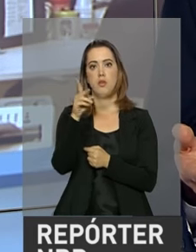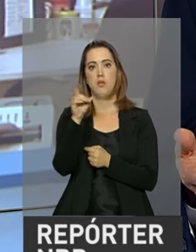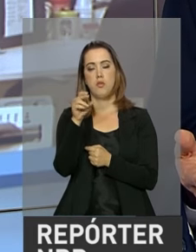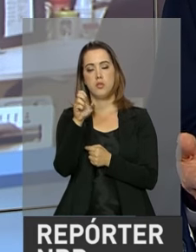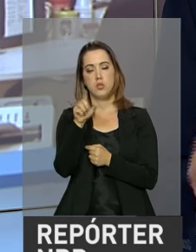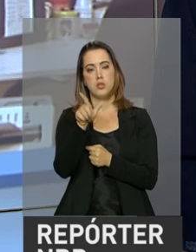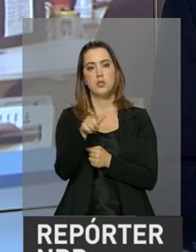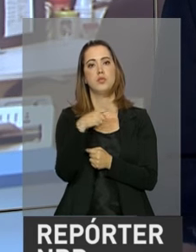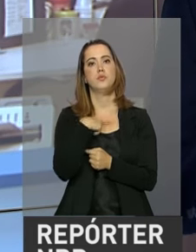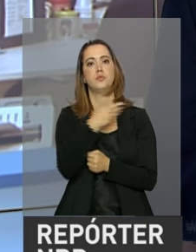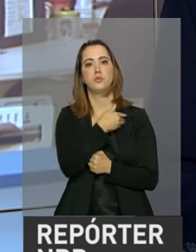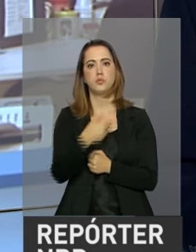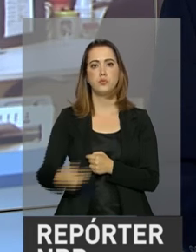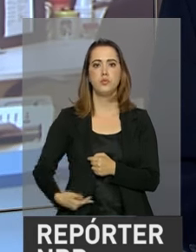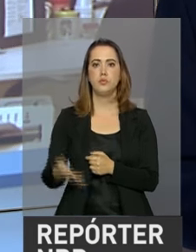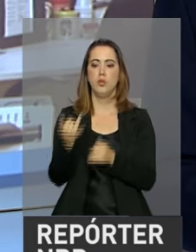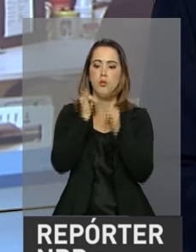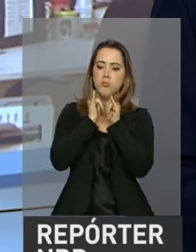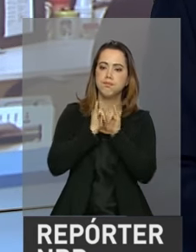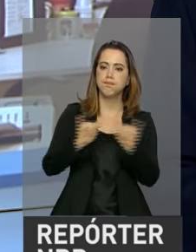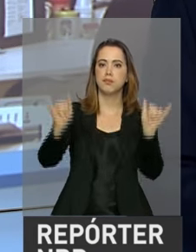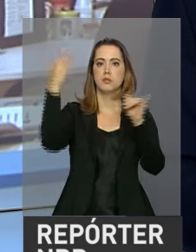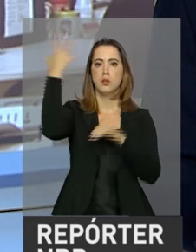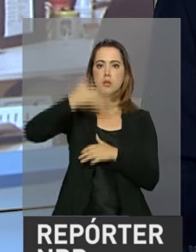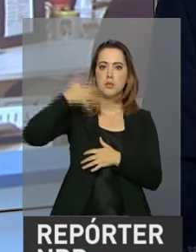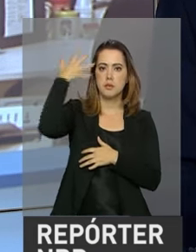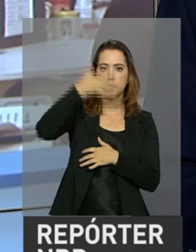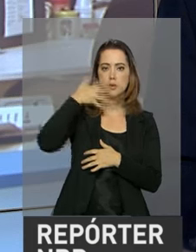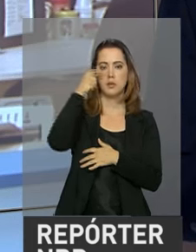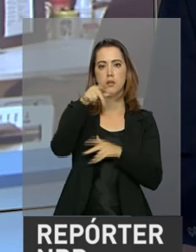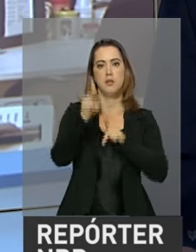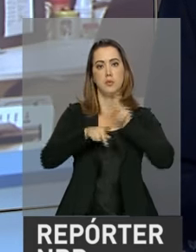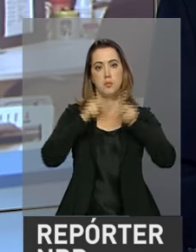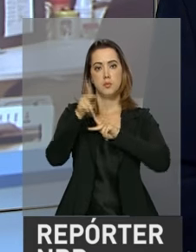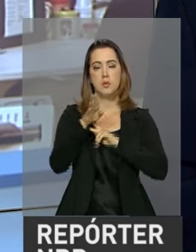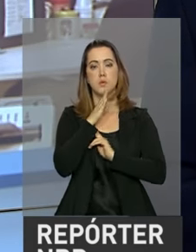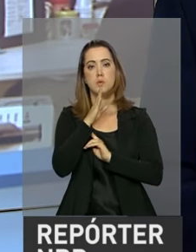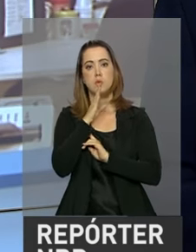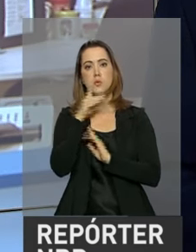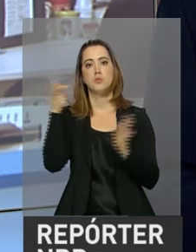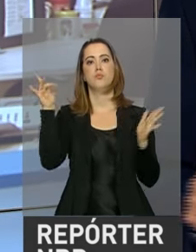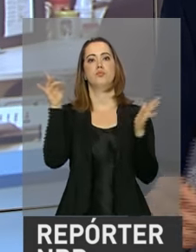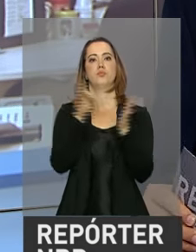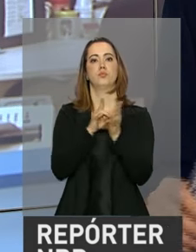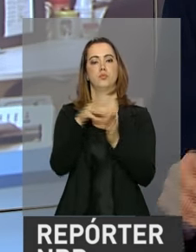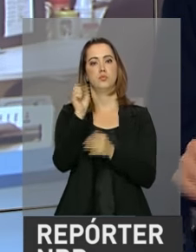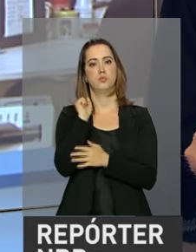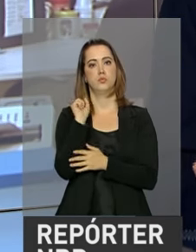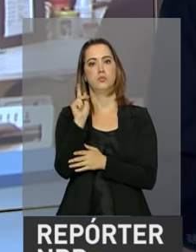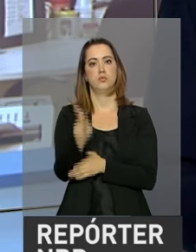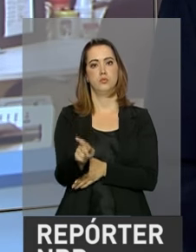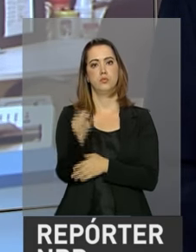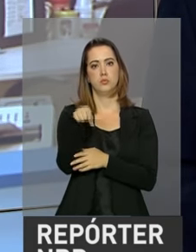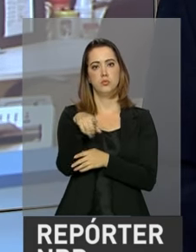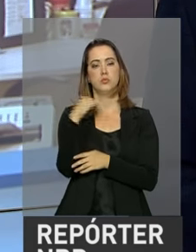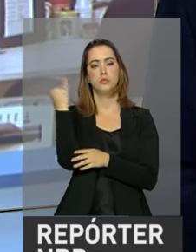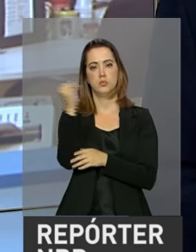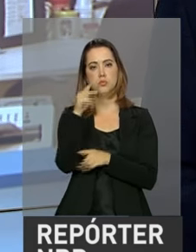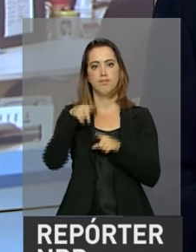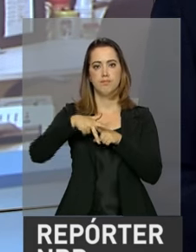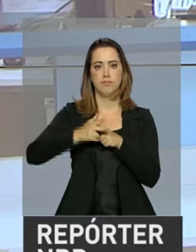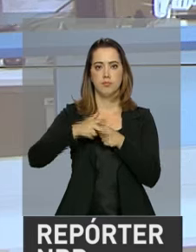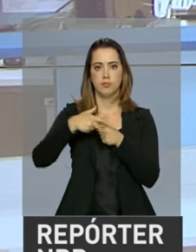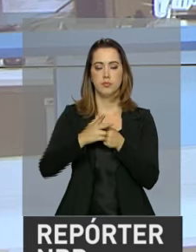o governo pretende fazer uma campanha de esclarecimento para que a população conheça a real situação da Previdência e a importância da